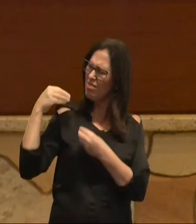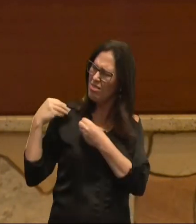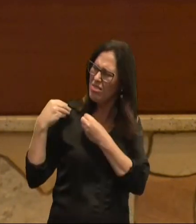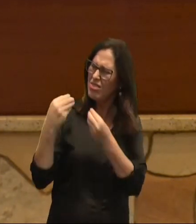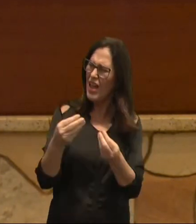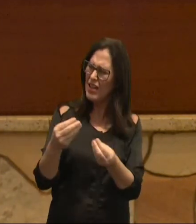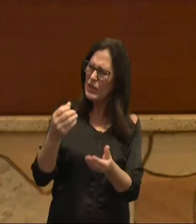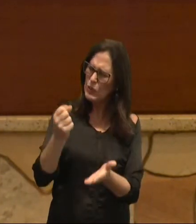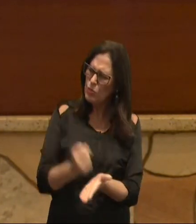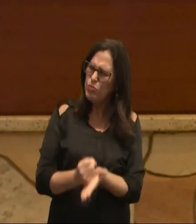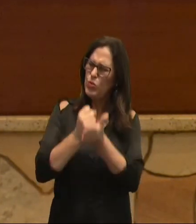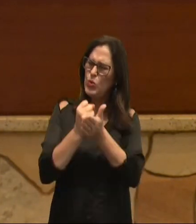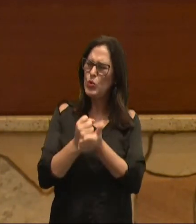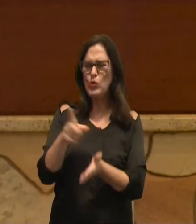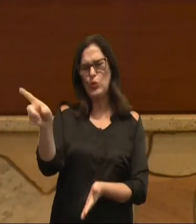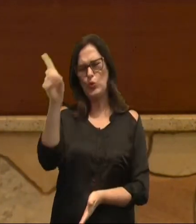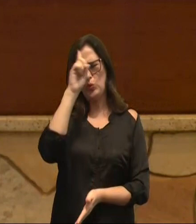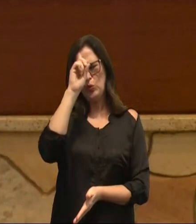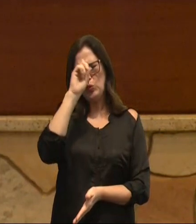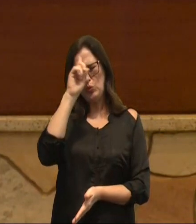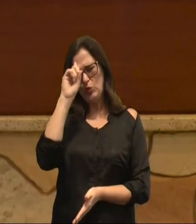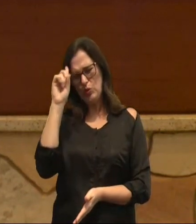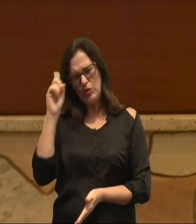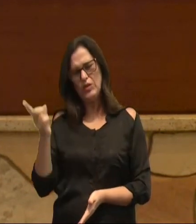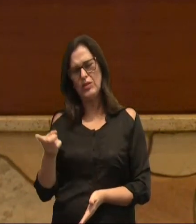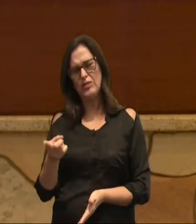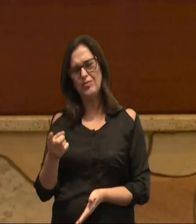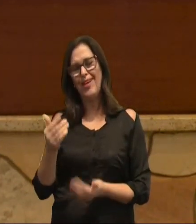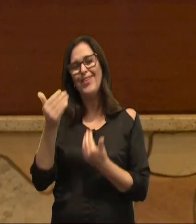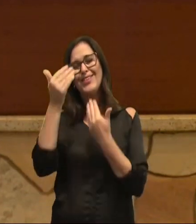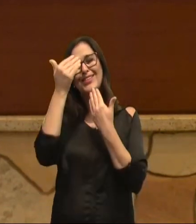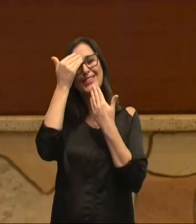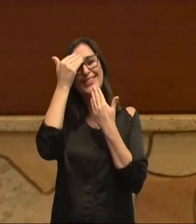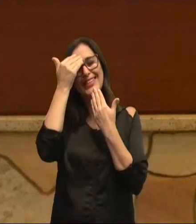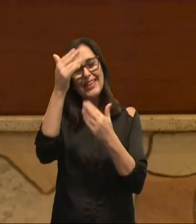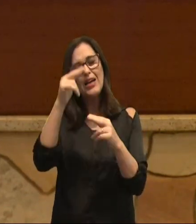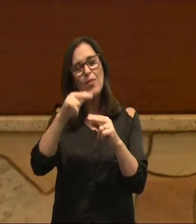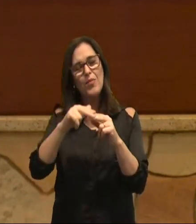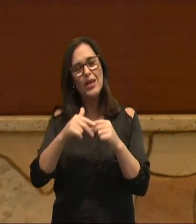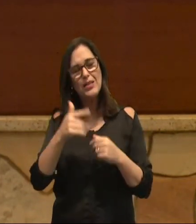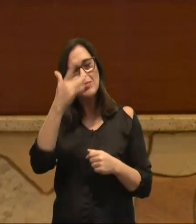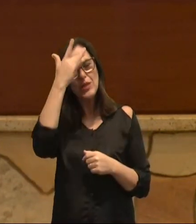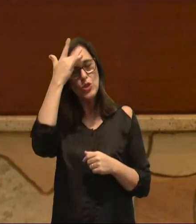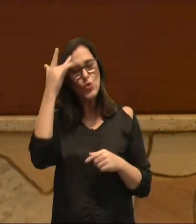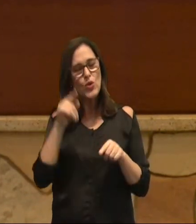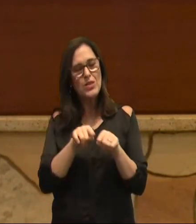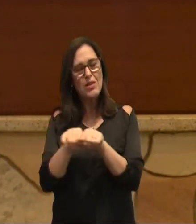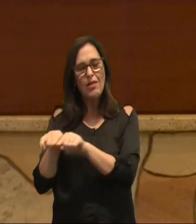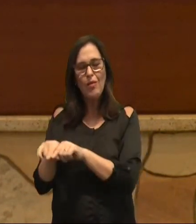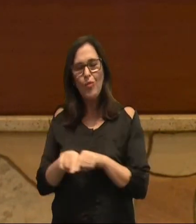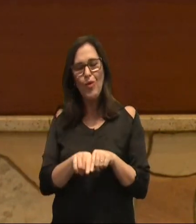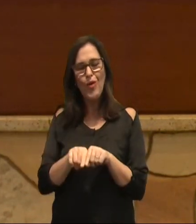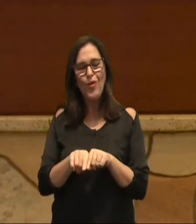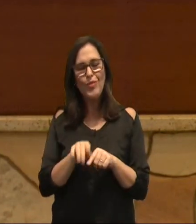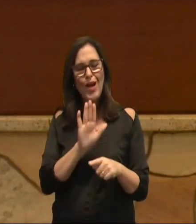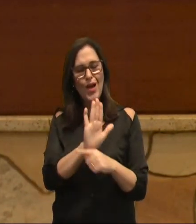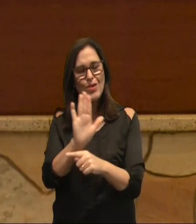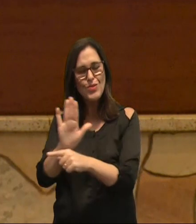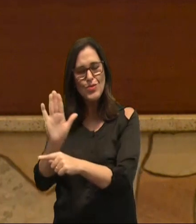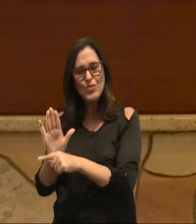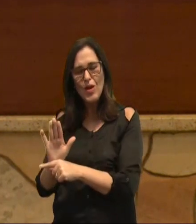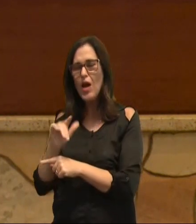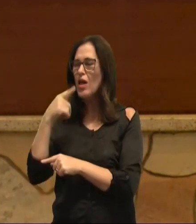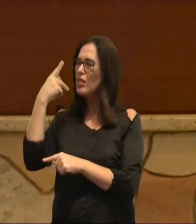nosso sustento a cada dia. Nós agradecemos por aqueles irmãos que têm contribuído para a